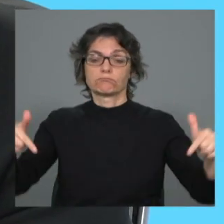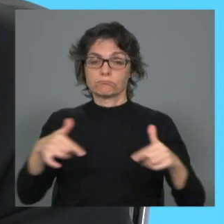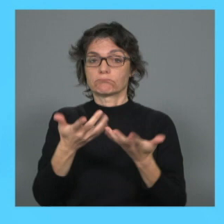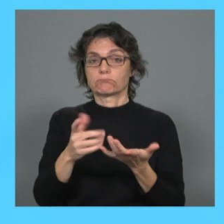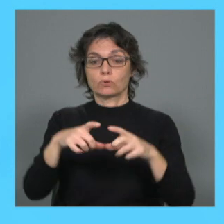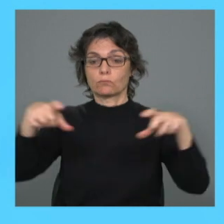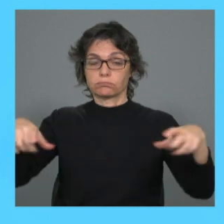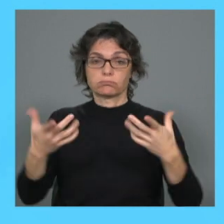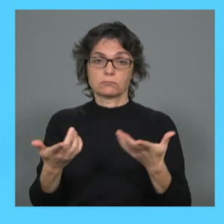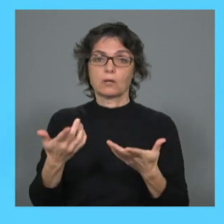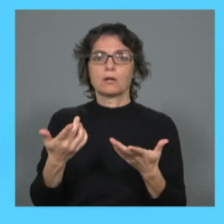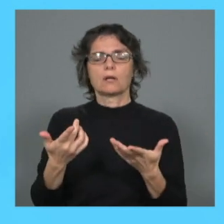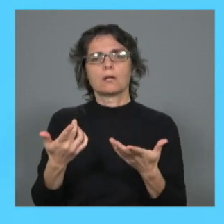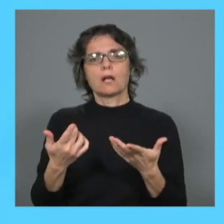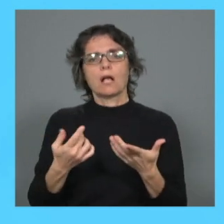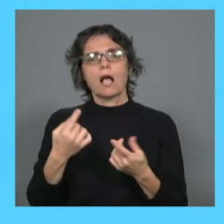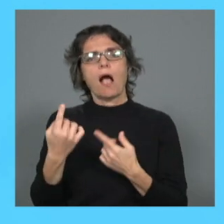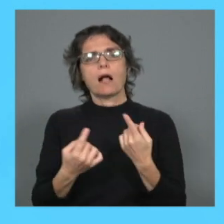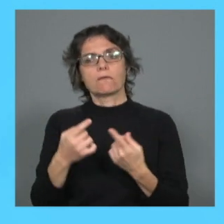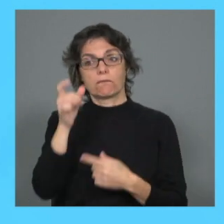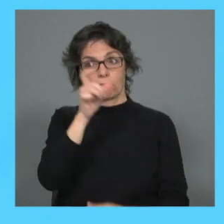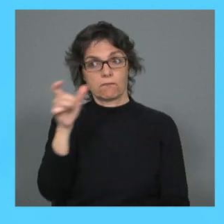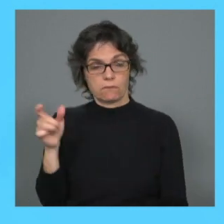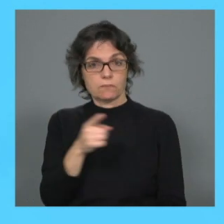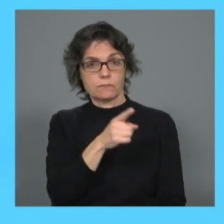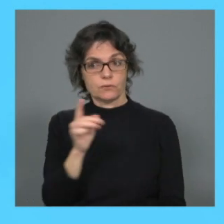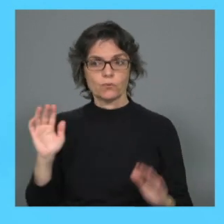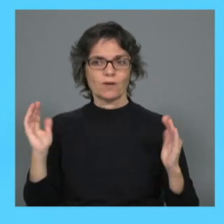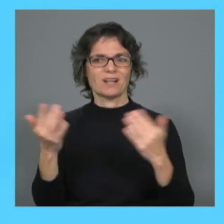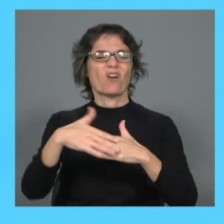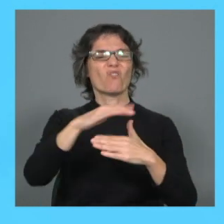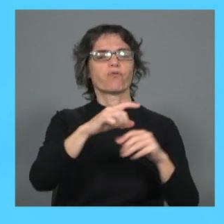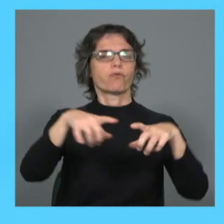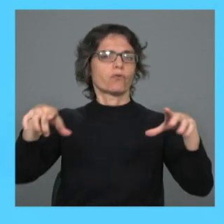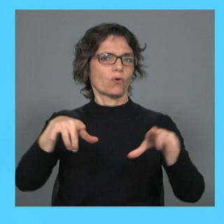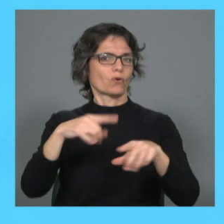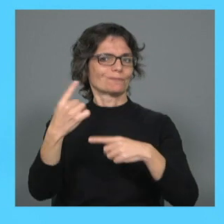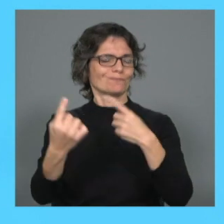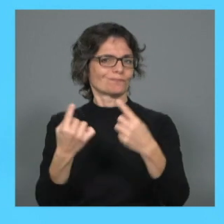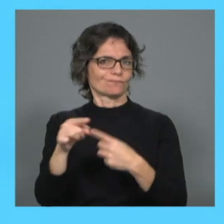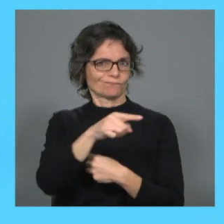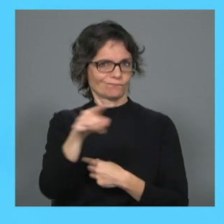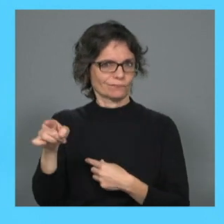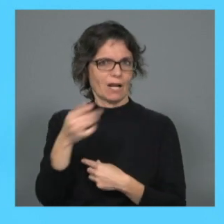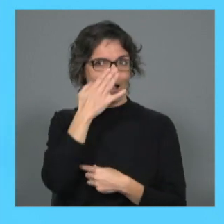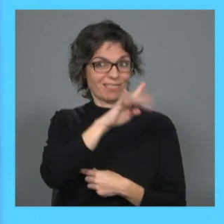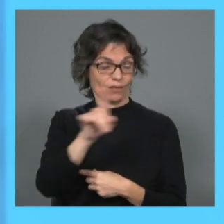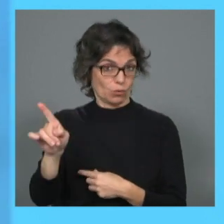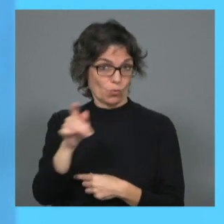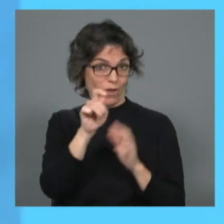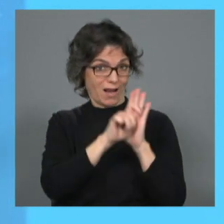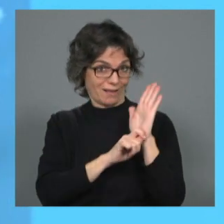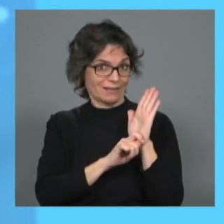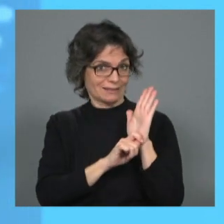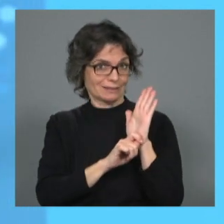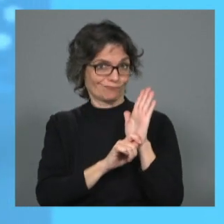recinto. Tantas vezes é aí que se destrói ou que não se tem em conta também esta ética desportiva. É nas